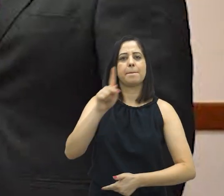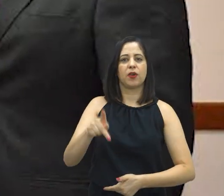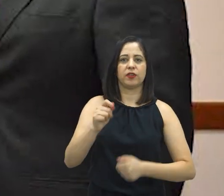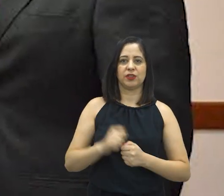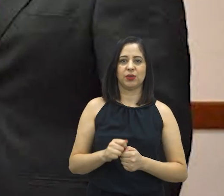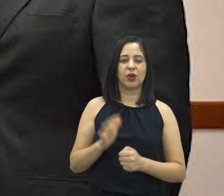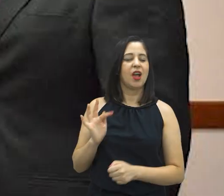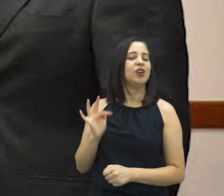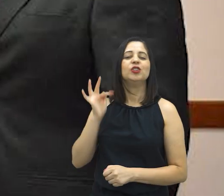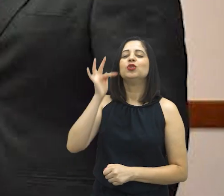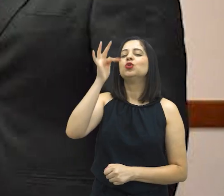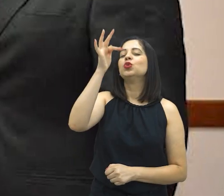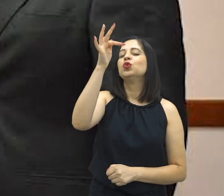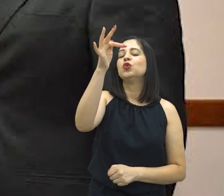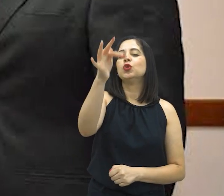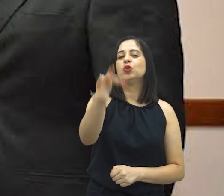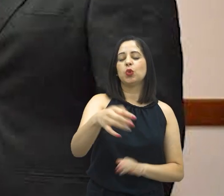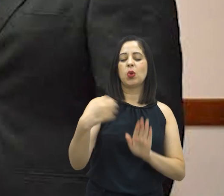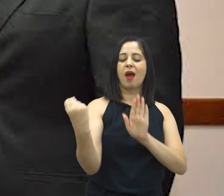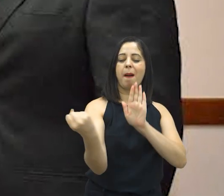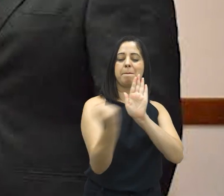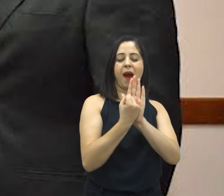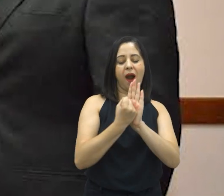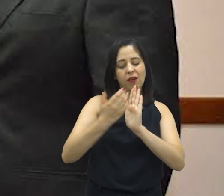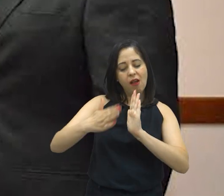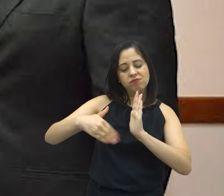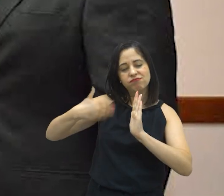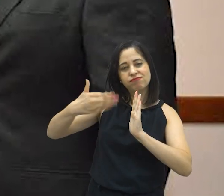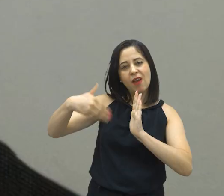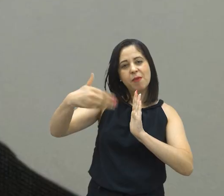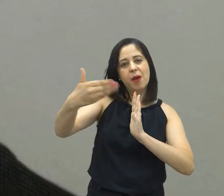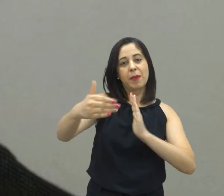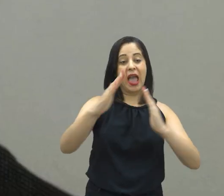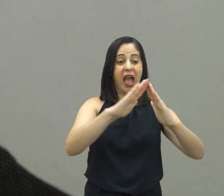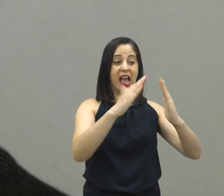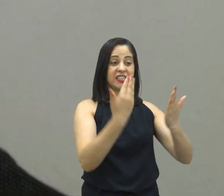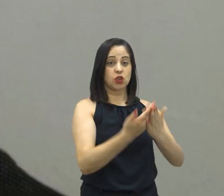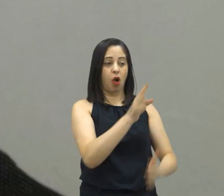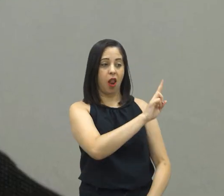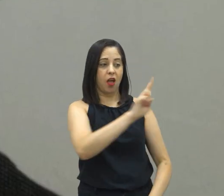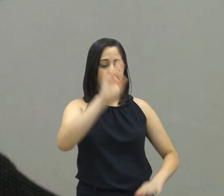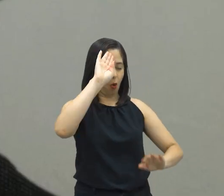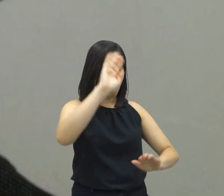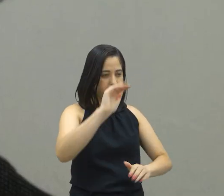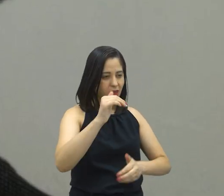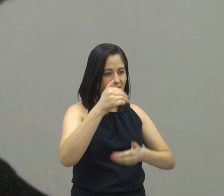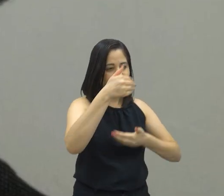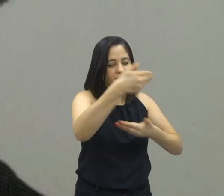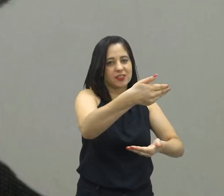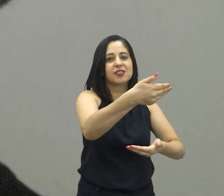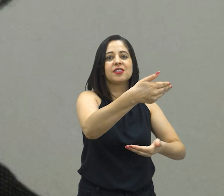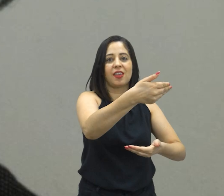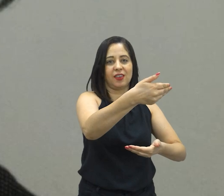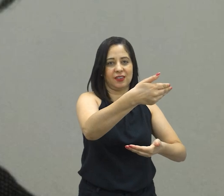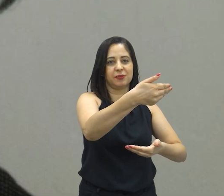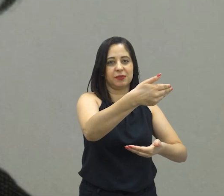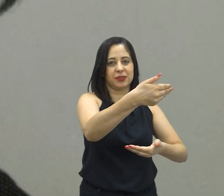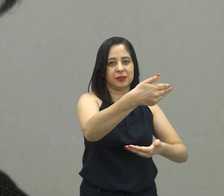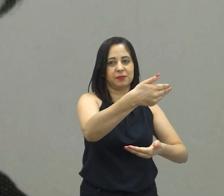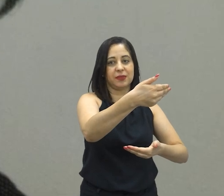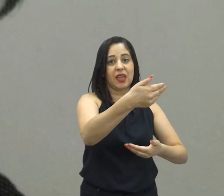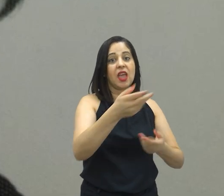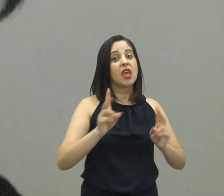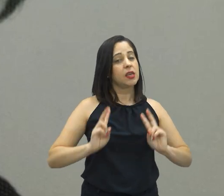futuro próximo vai se manter vivo nesta nova escola da cidade. Seu nome será lembrado por diversos alunos